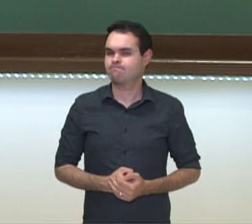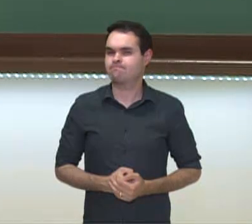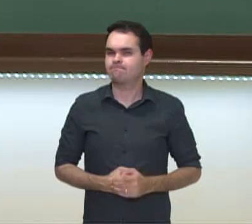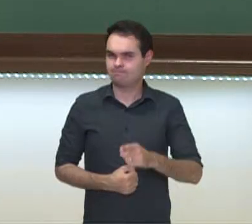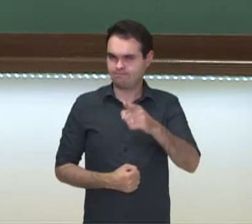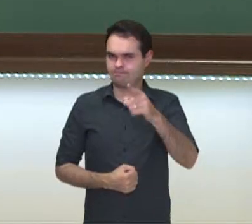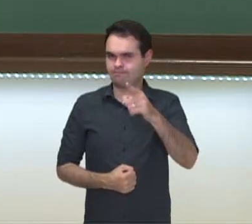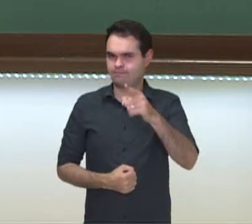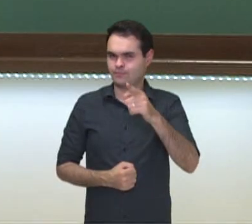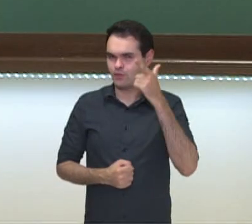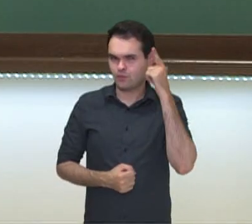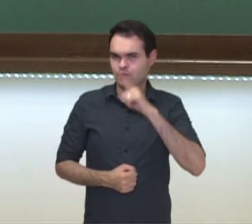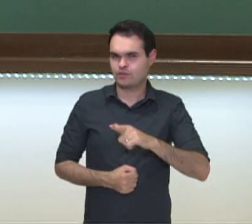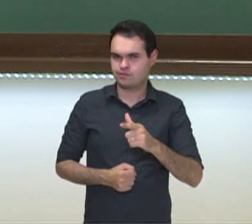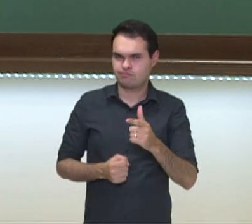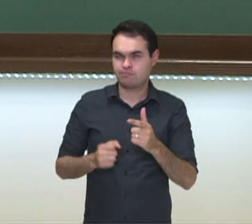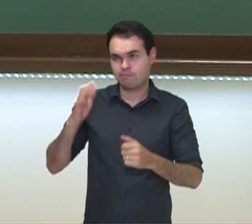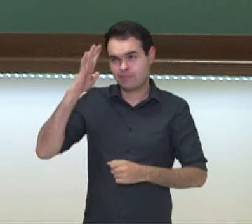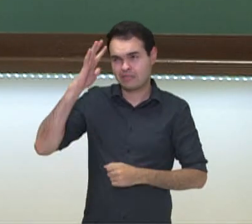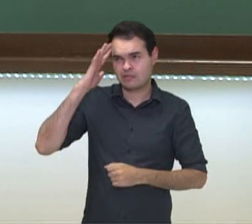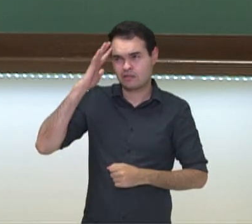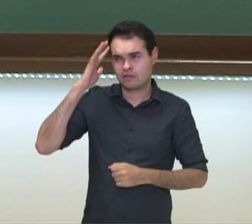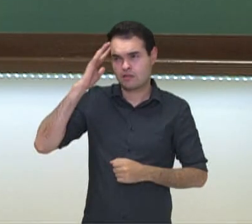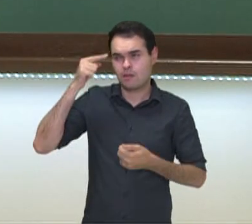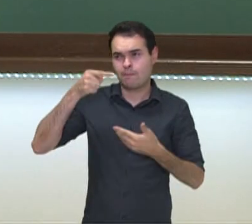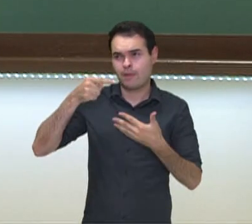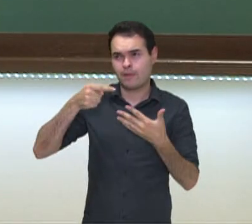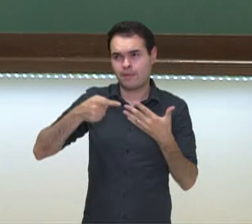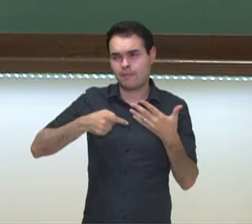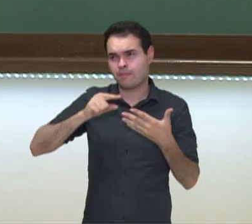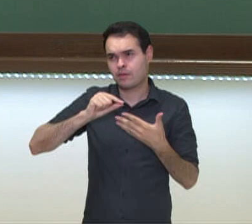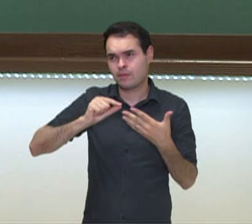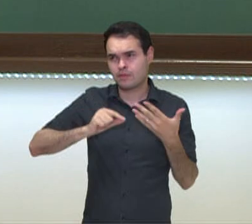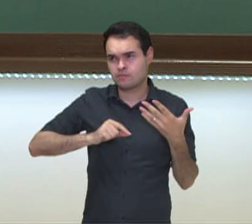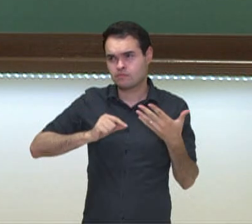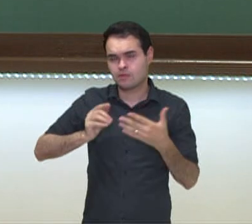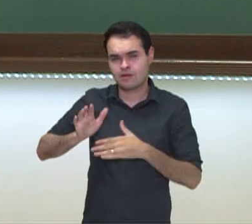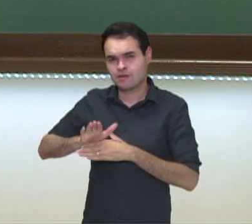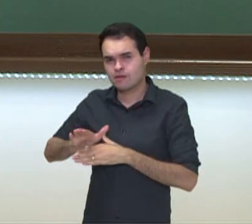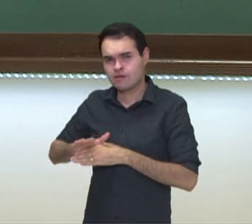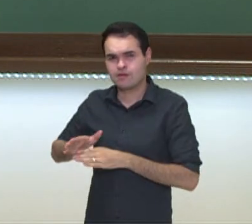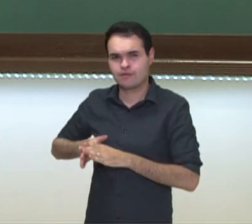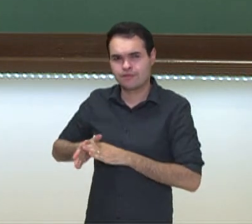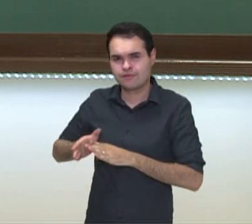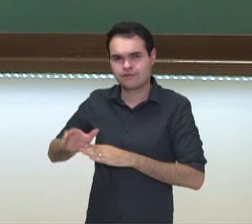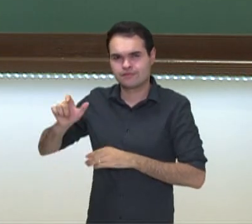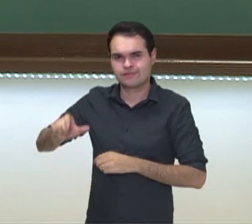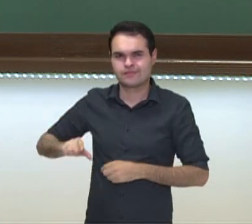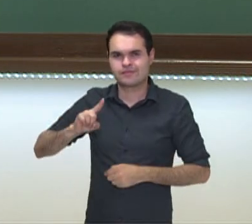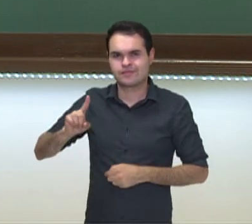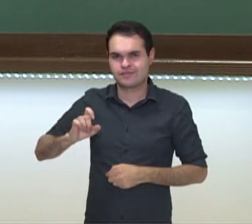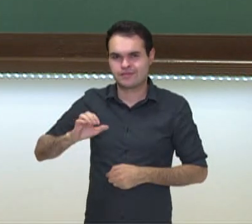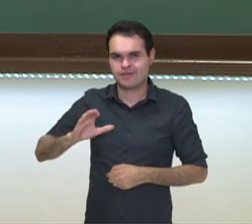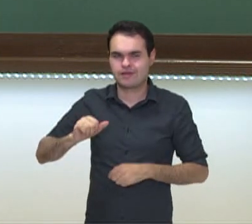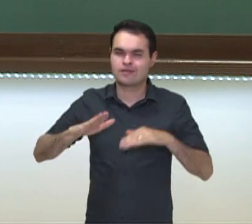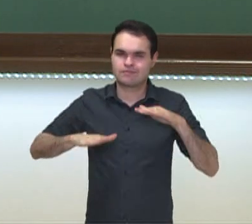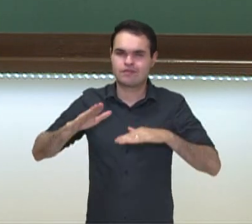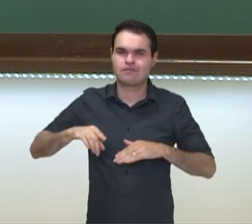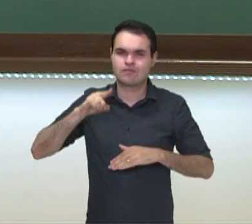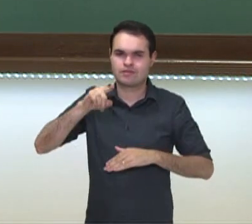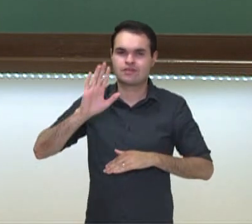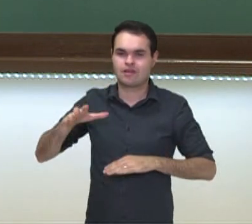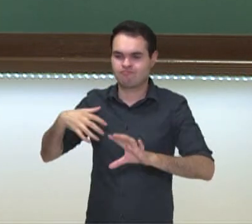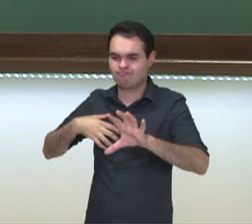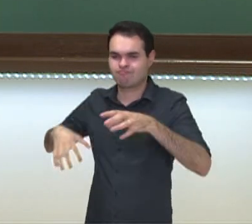E aí, pessoal, conseguiram responder? Pensaram então que conselhos vocês dariam para o Zeca? Provavelmente vocês já passaram por uma